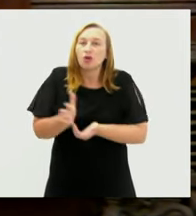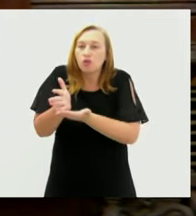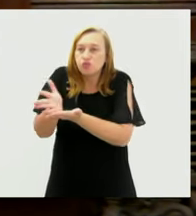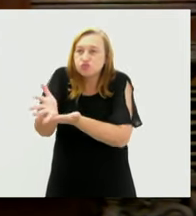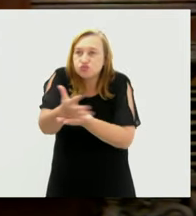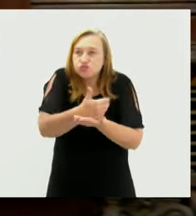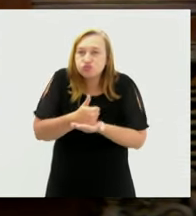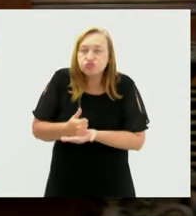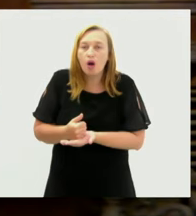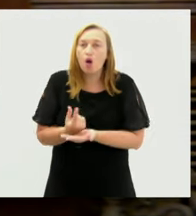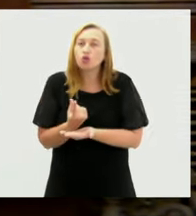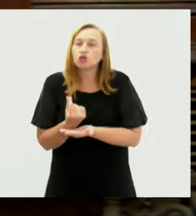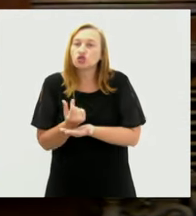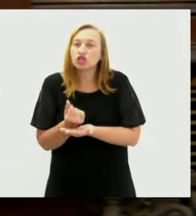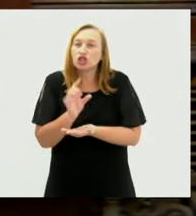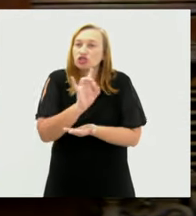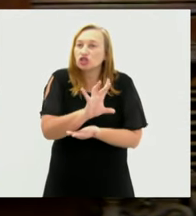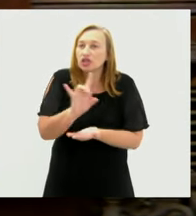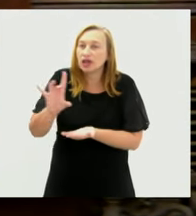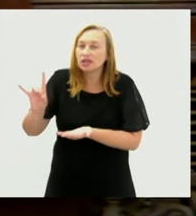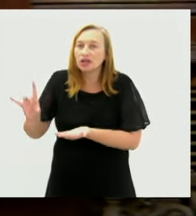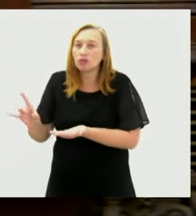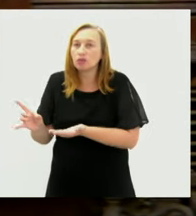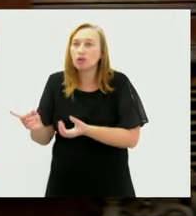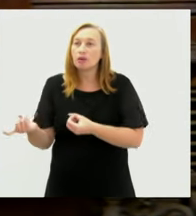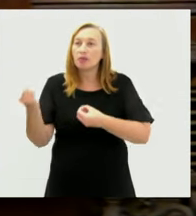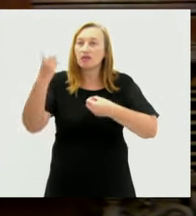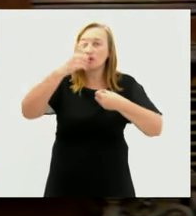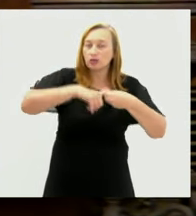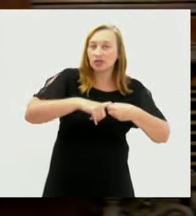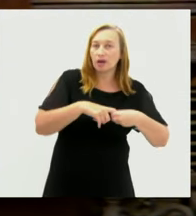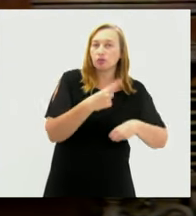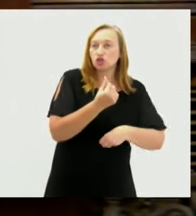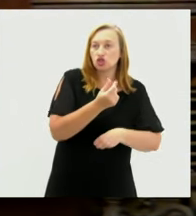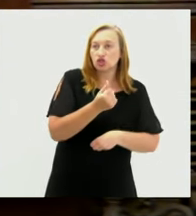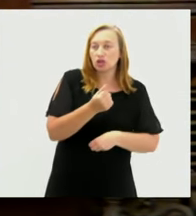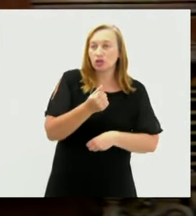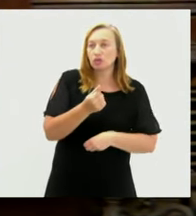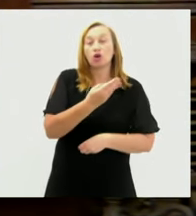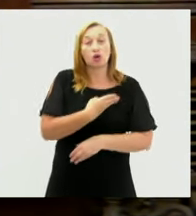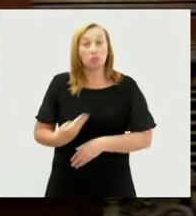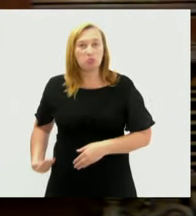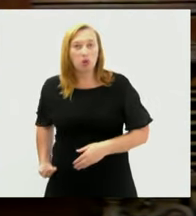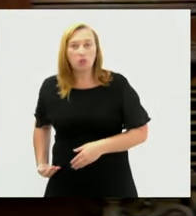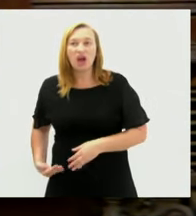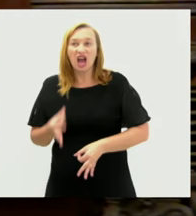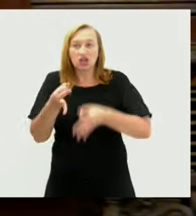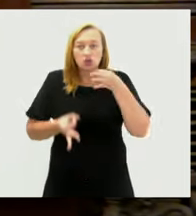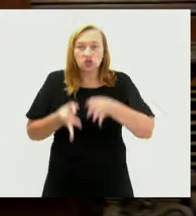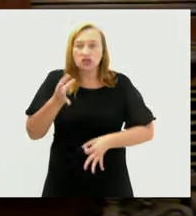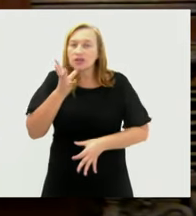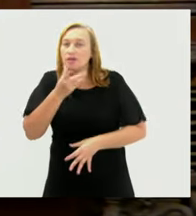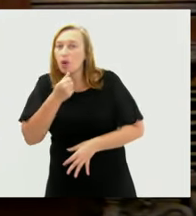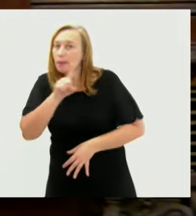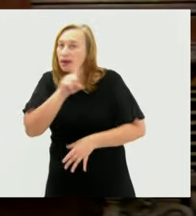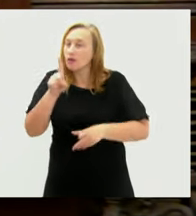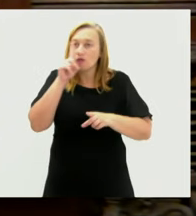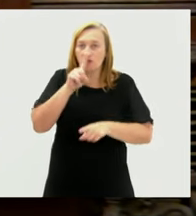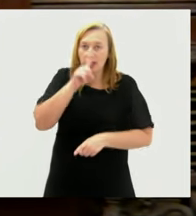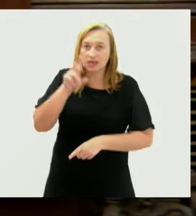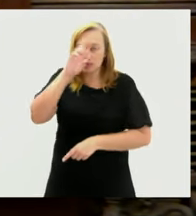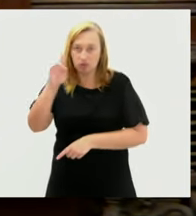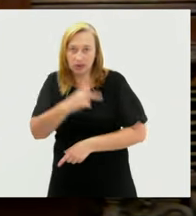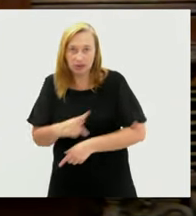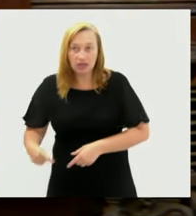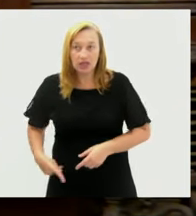para ressarcimento dos cofres públicos. A justiça tarda, mas não falha, presidente. Essas denúncias